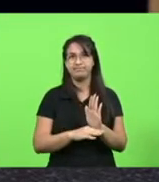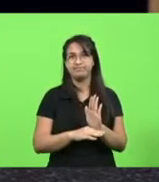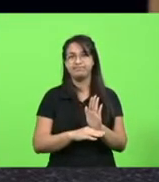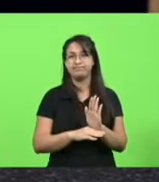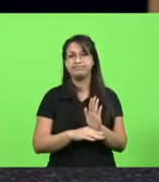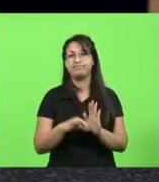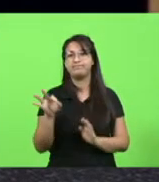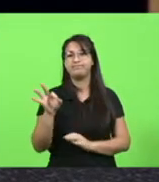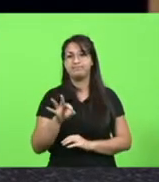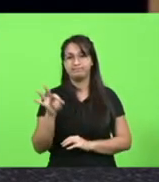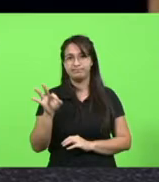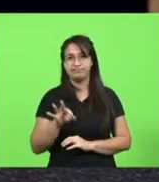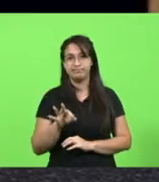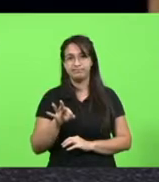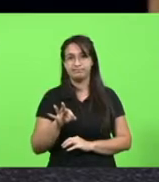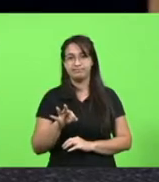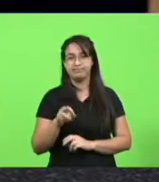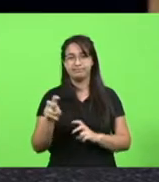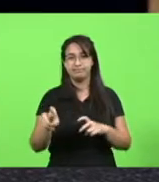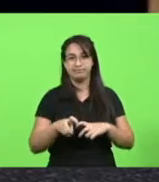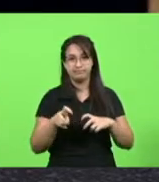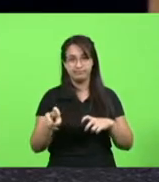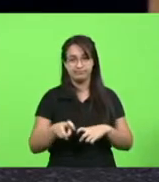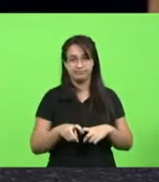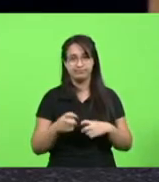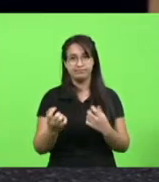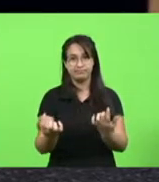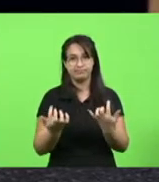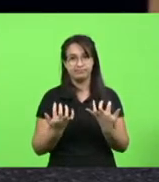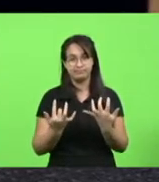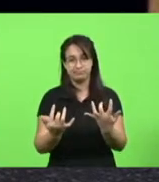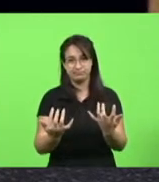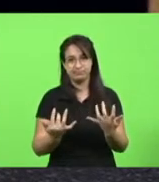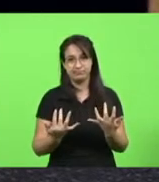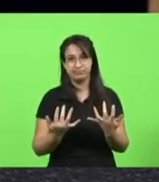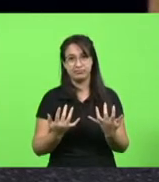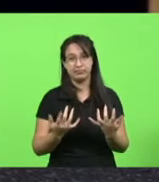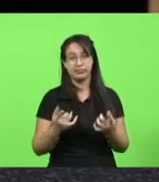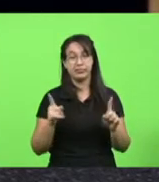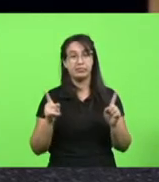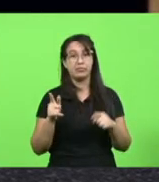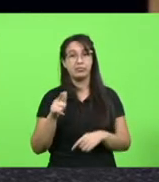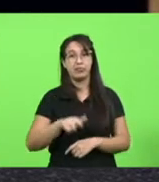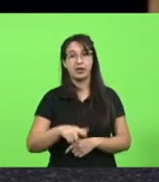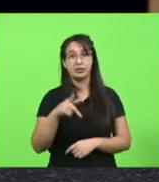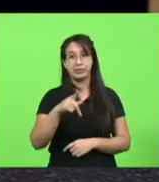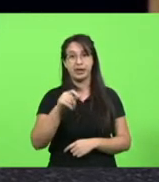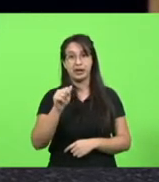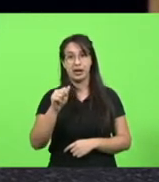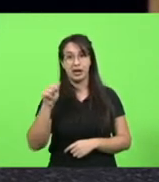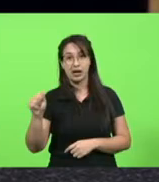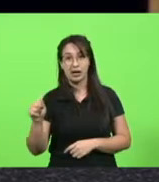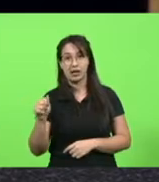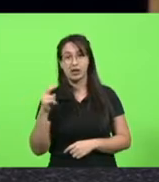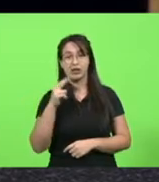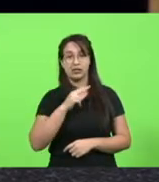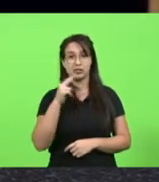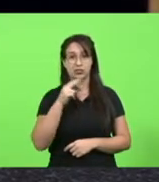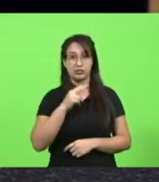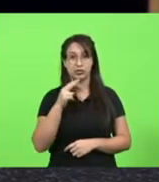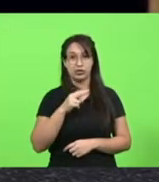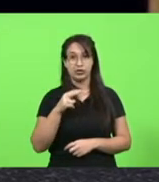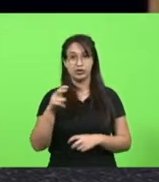crédito da agricultura. E esse projeto também garante que o PAA emergencial para a agricultura